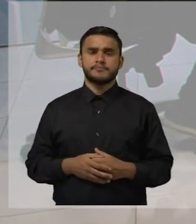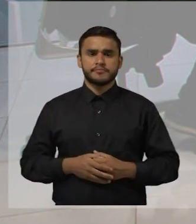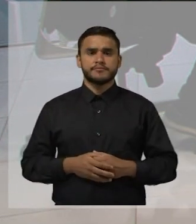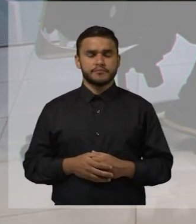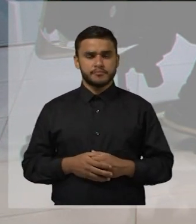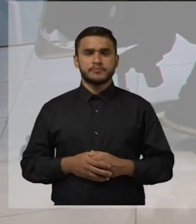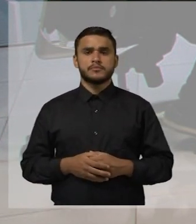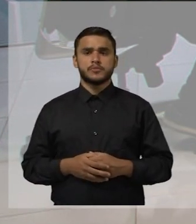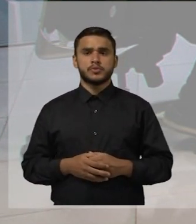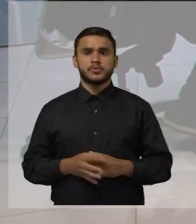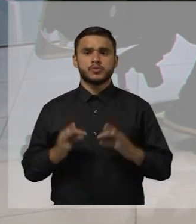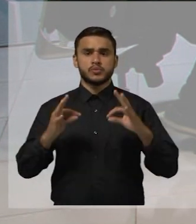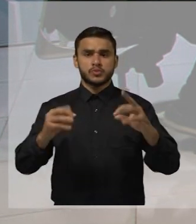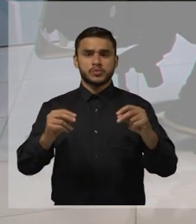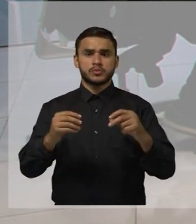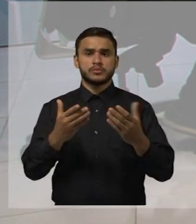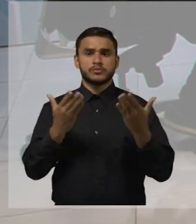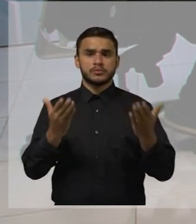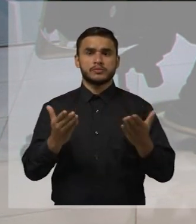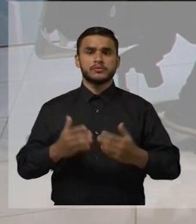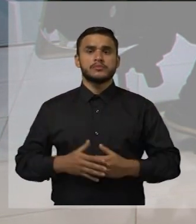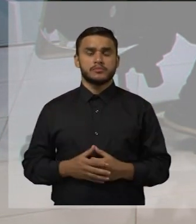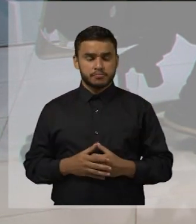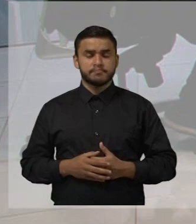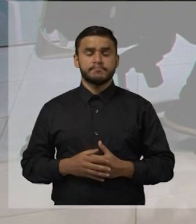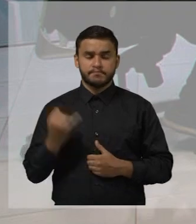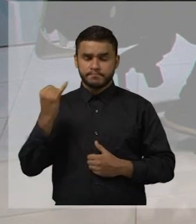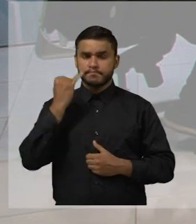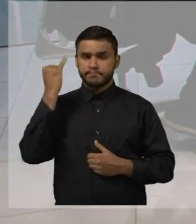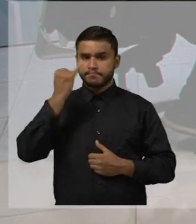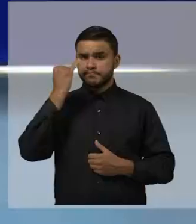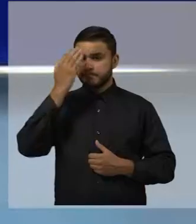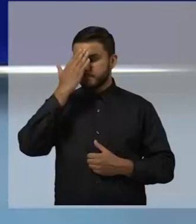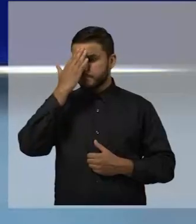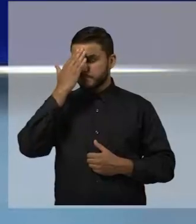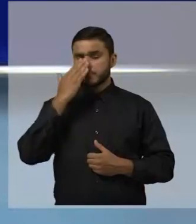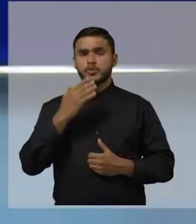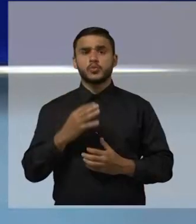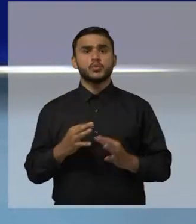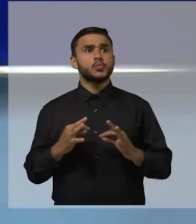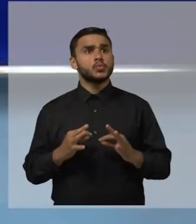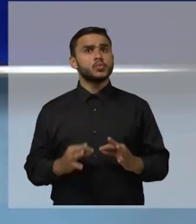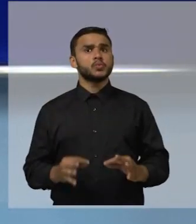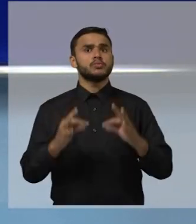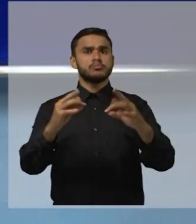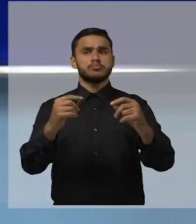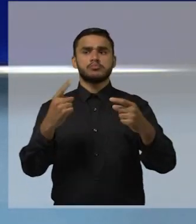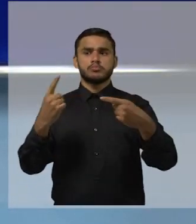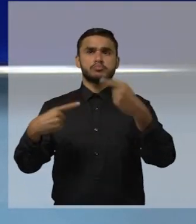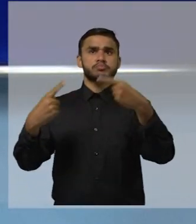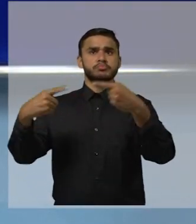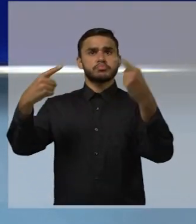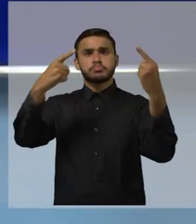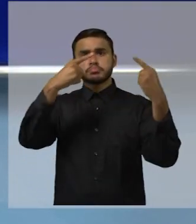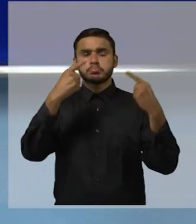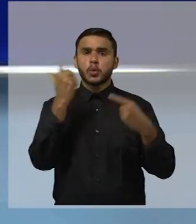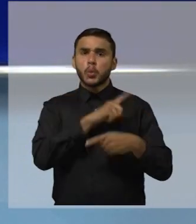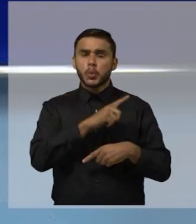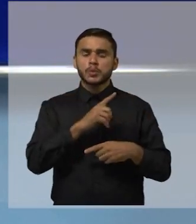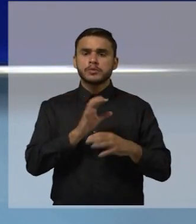fundos constitucionais, que são determinantes para que se possa ter uma política que